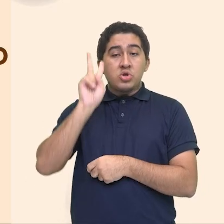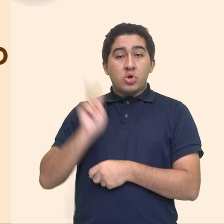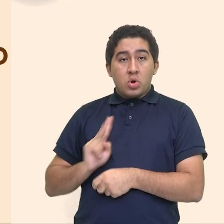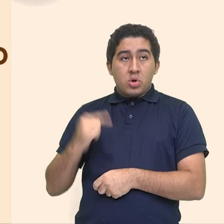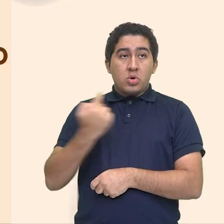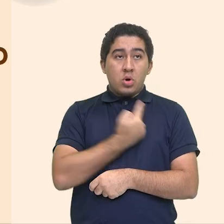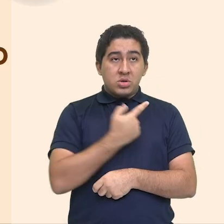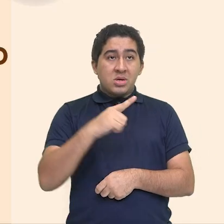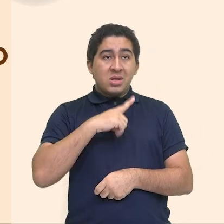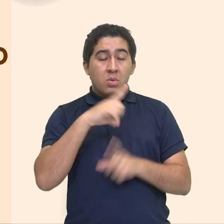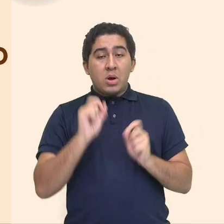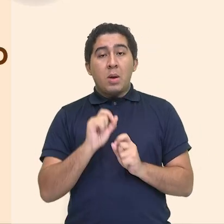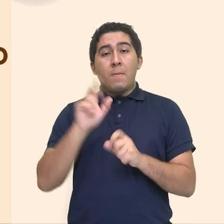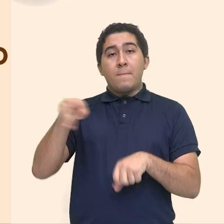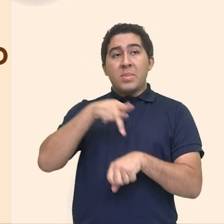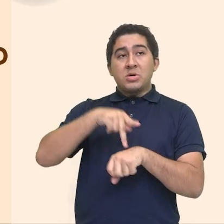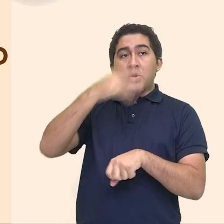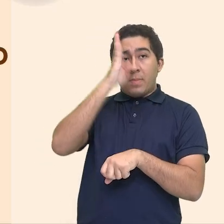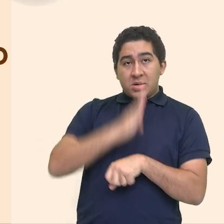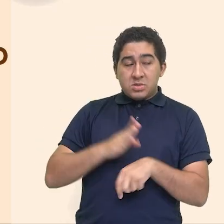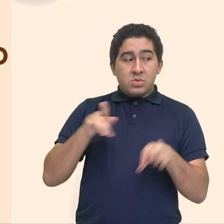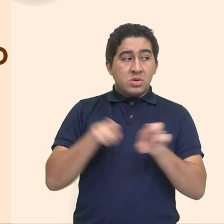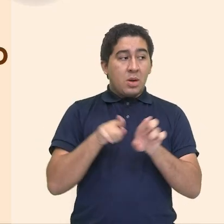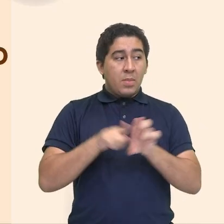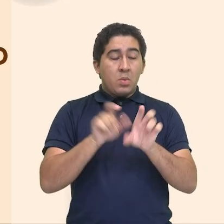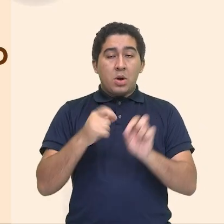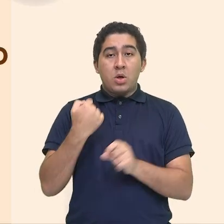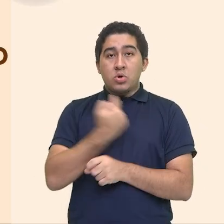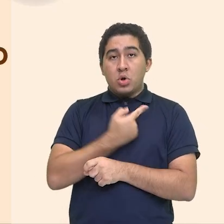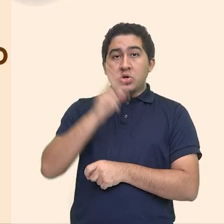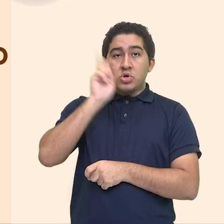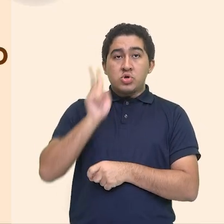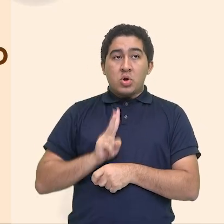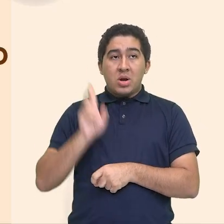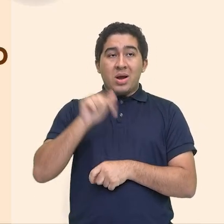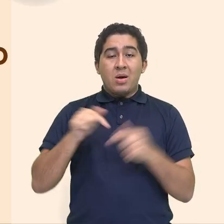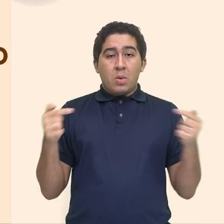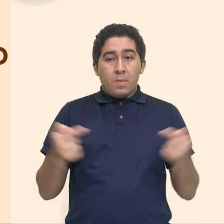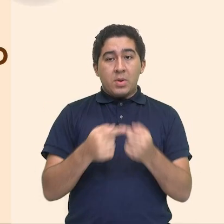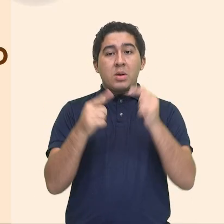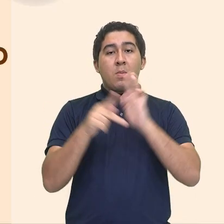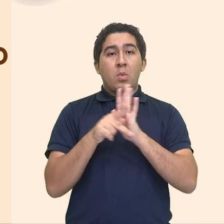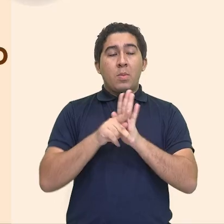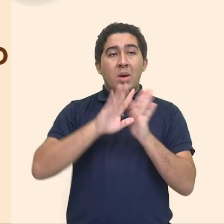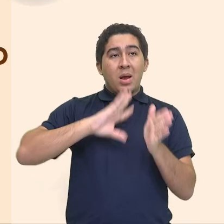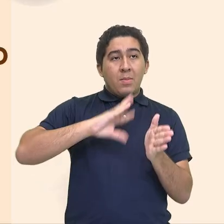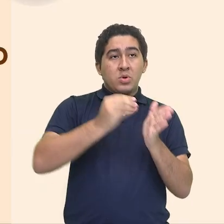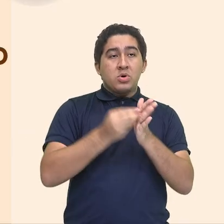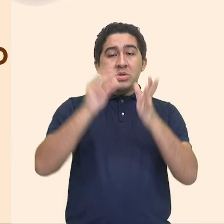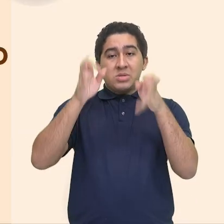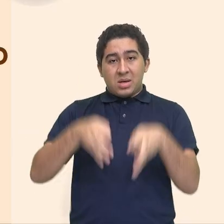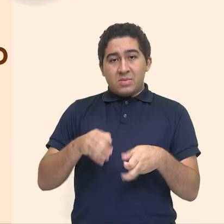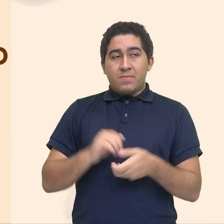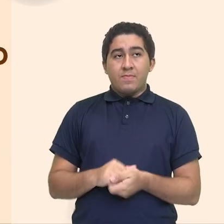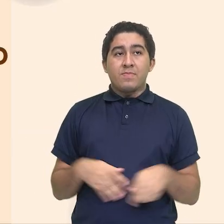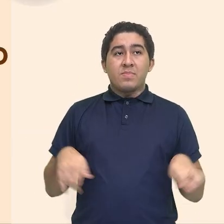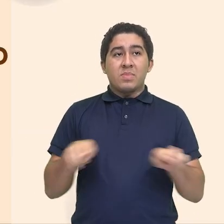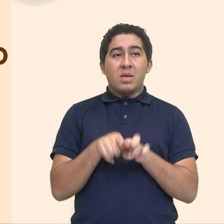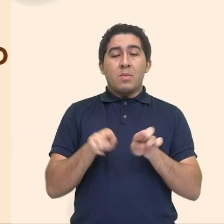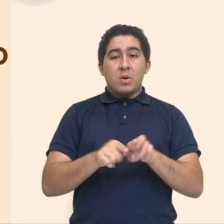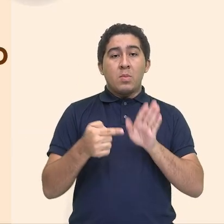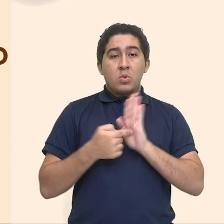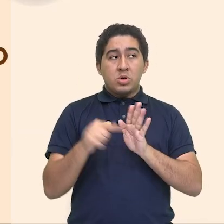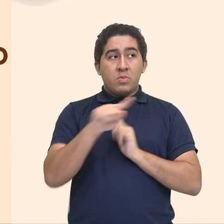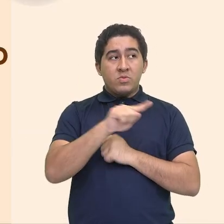que tange a Brasil, como também a nossa história no que tange a região amazônica. Trouxe para vocês